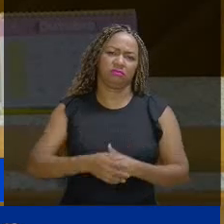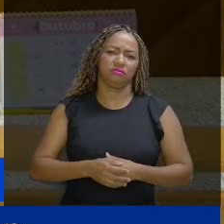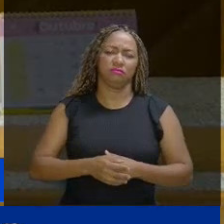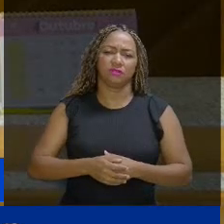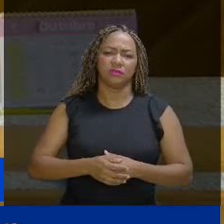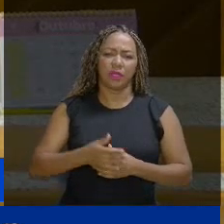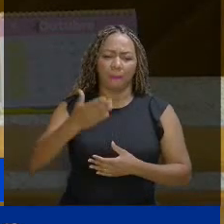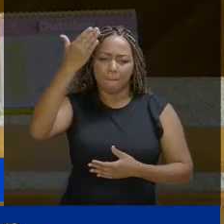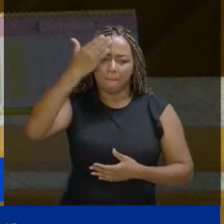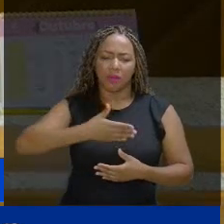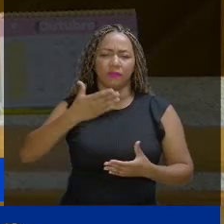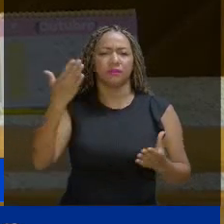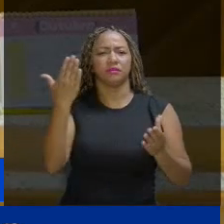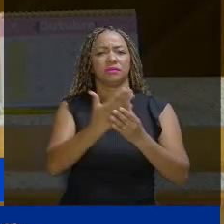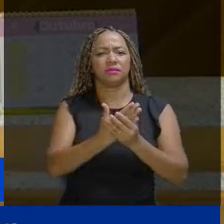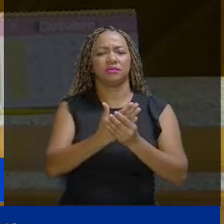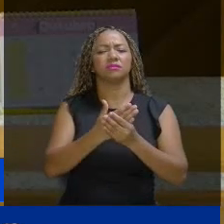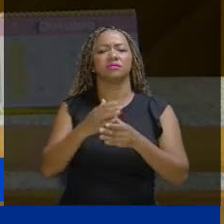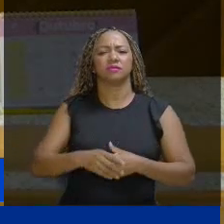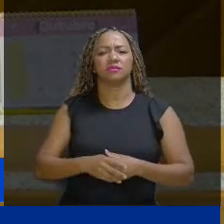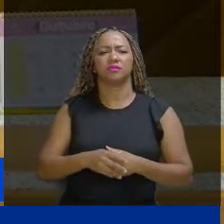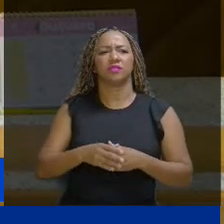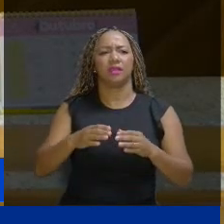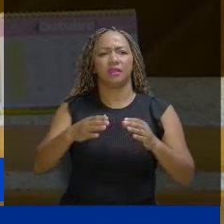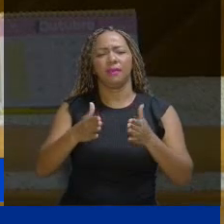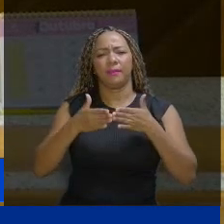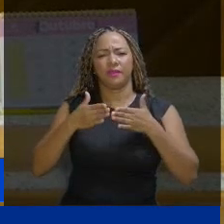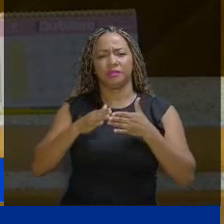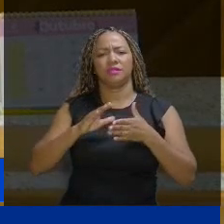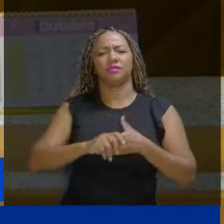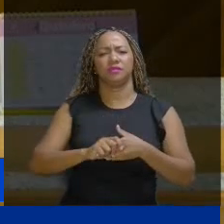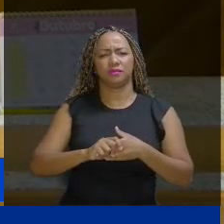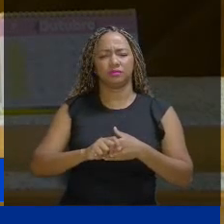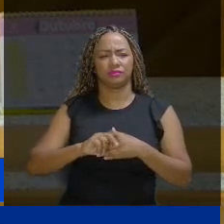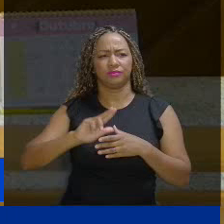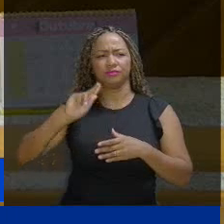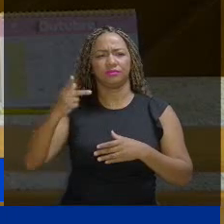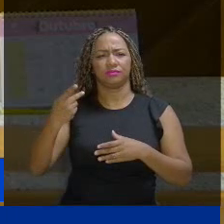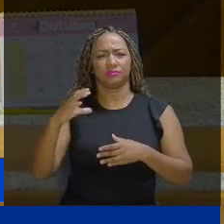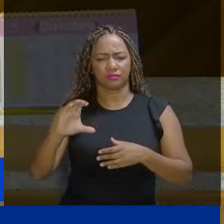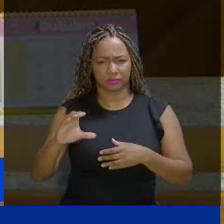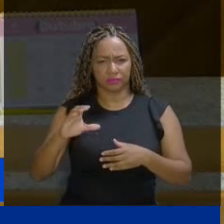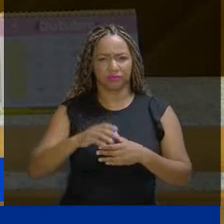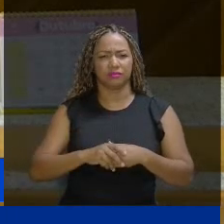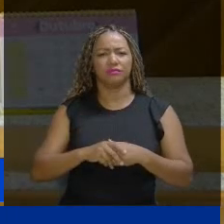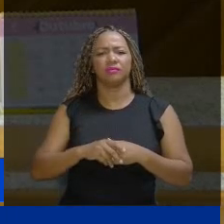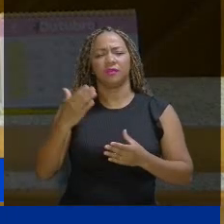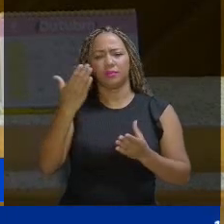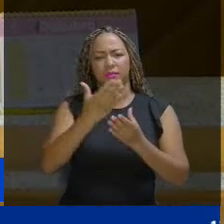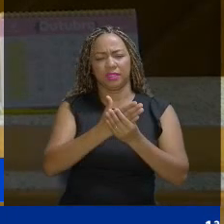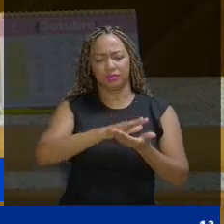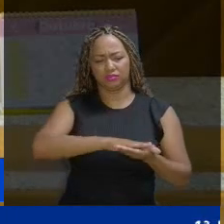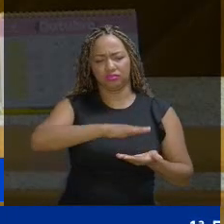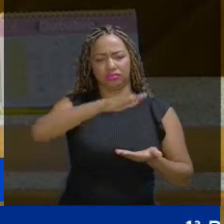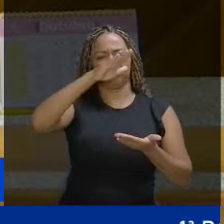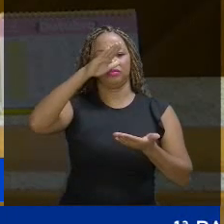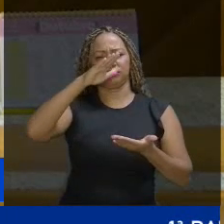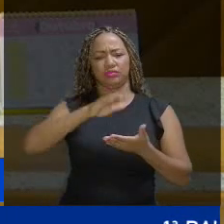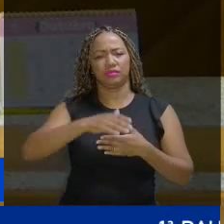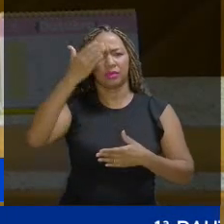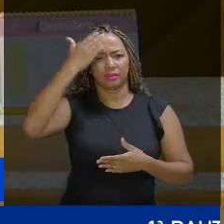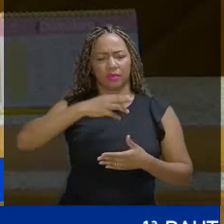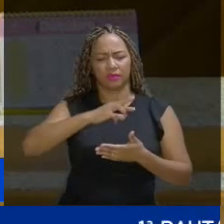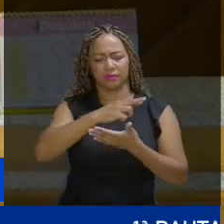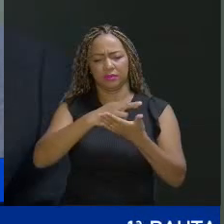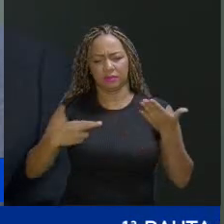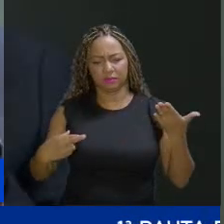provas obtidas e pleiteou a concessão do habeas corpus com anulação dos atos processuais e das provas derivadas.